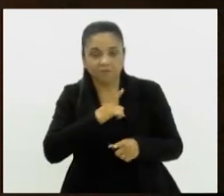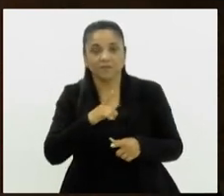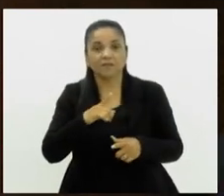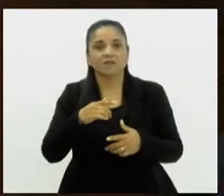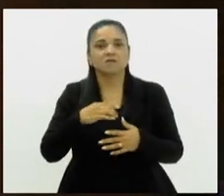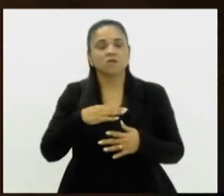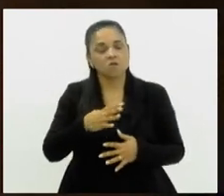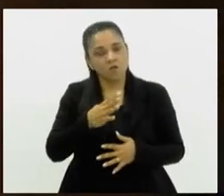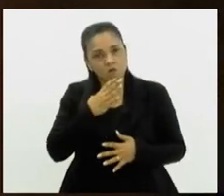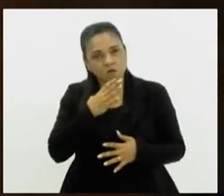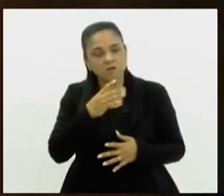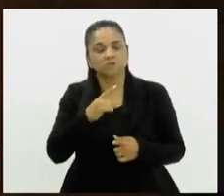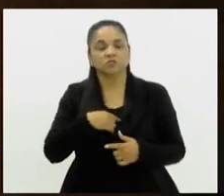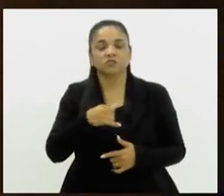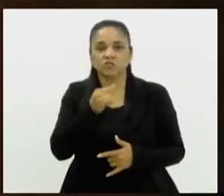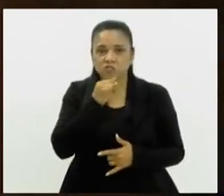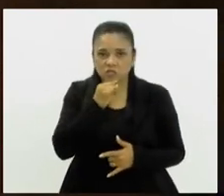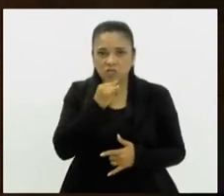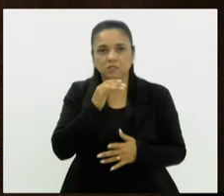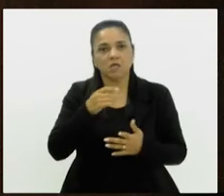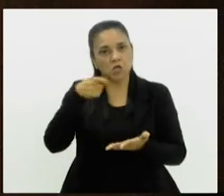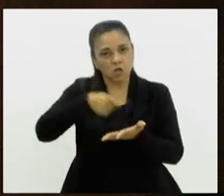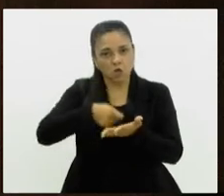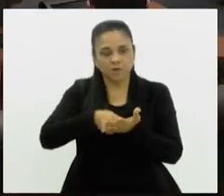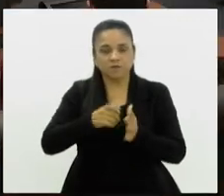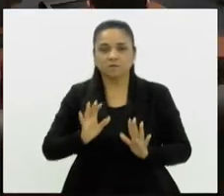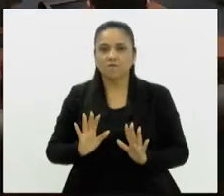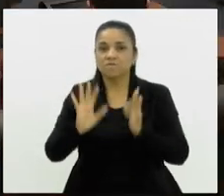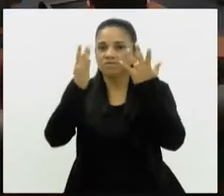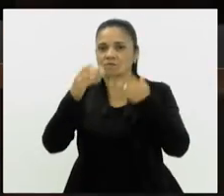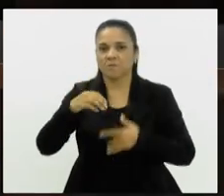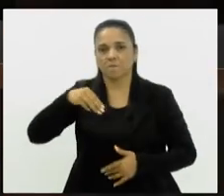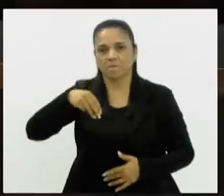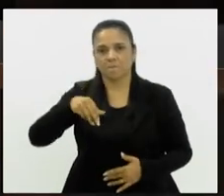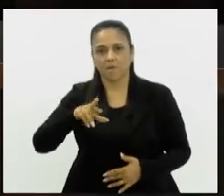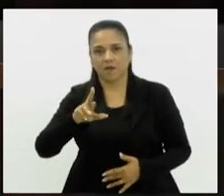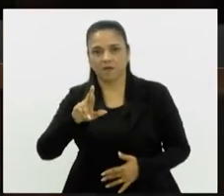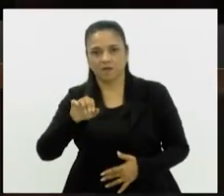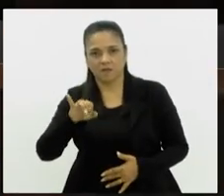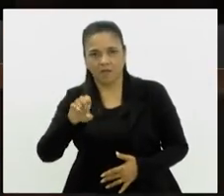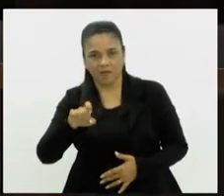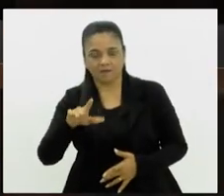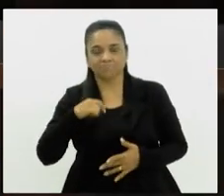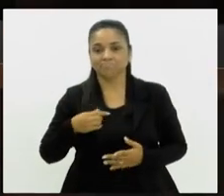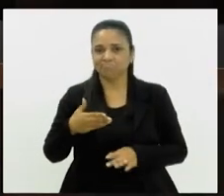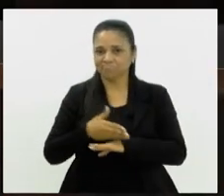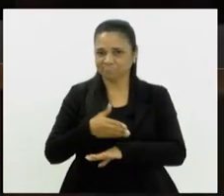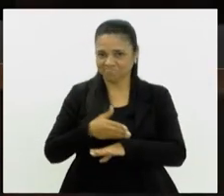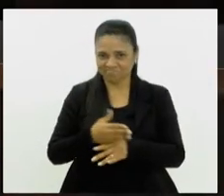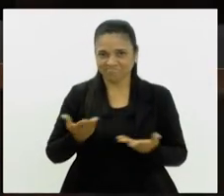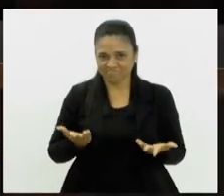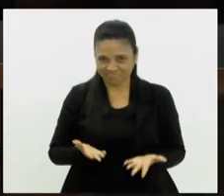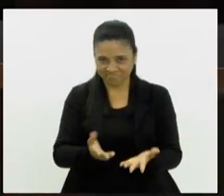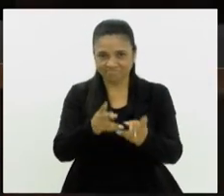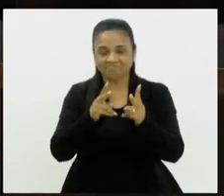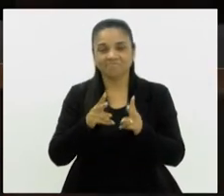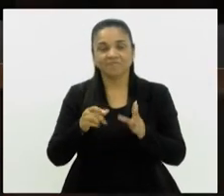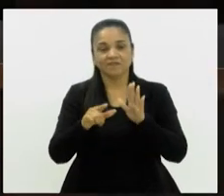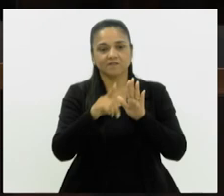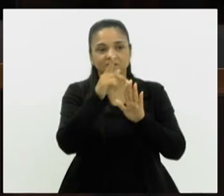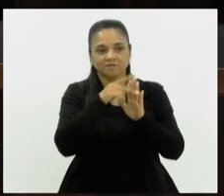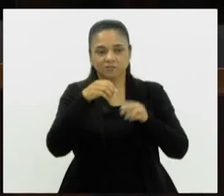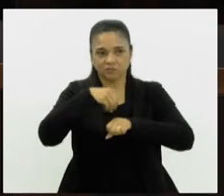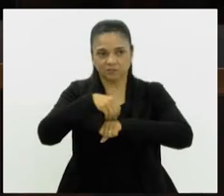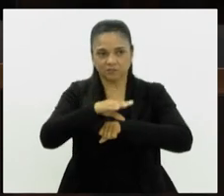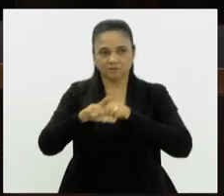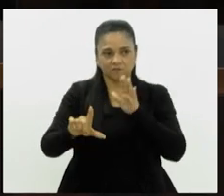nossa tristeza e a nossa cobrança. Viva Marielle Franco. Marielle Franco presente. Indicação legislativa